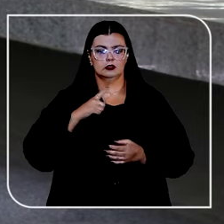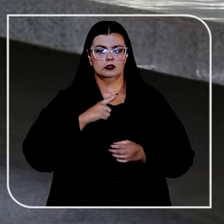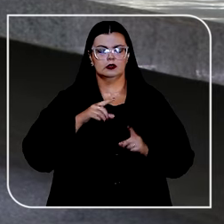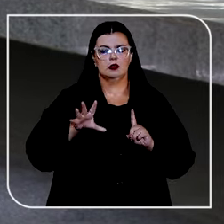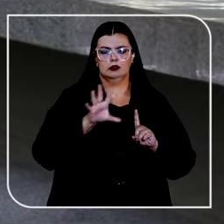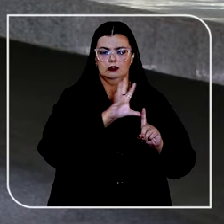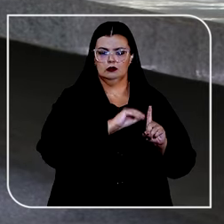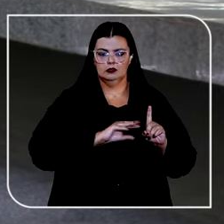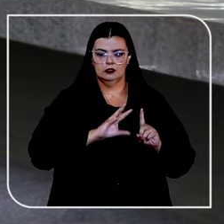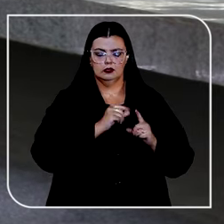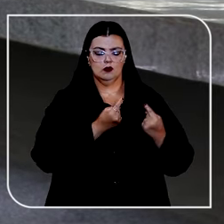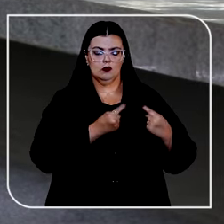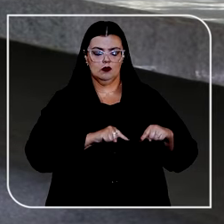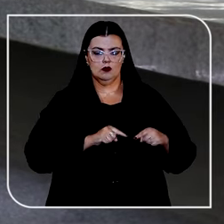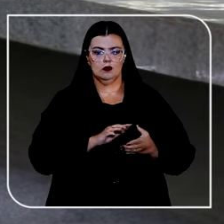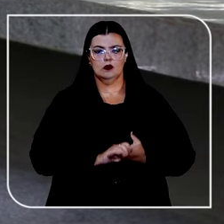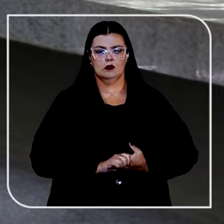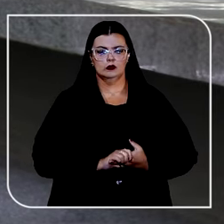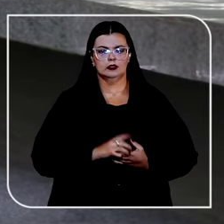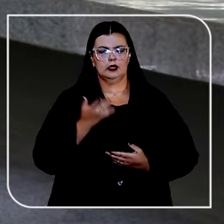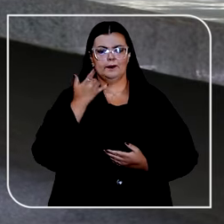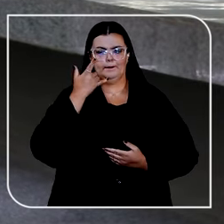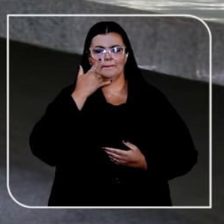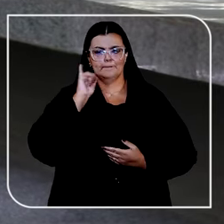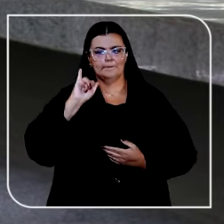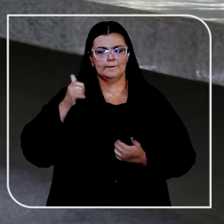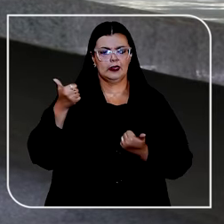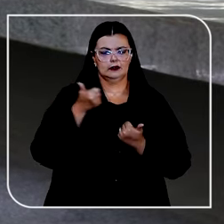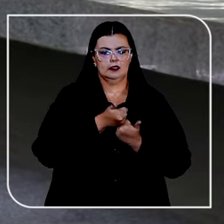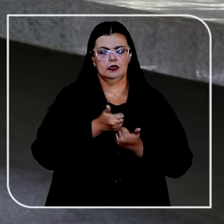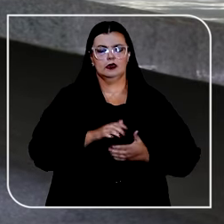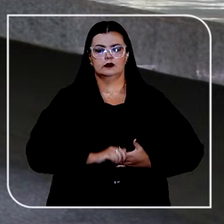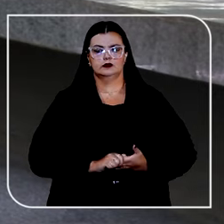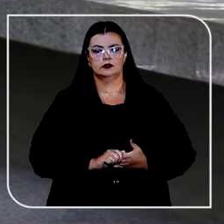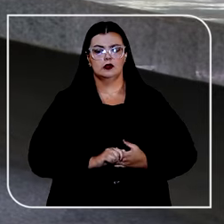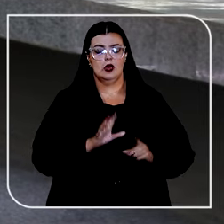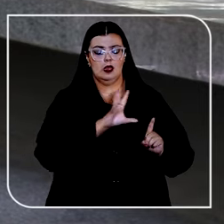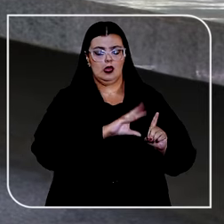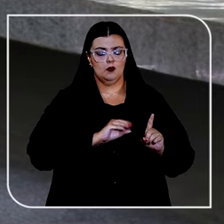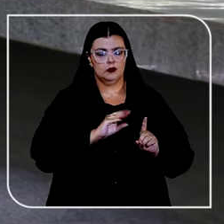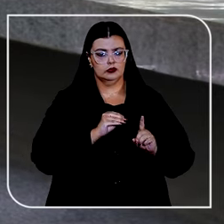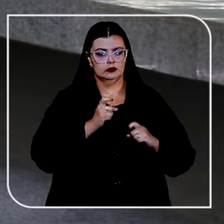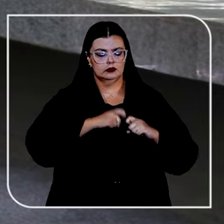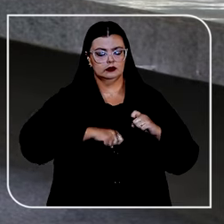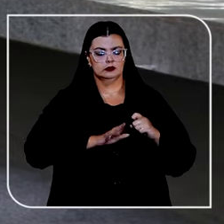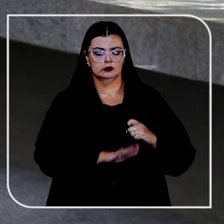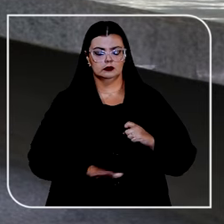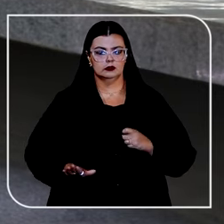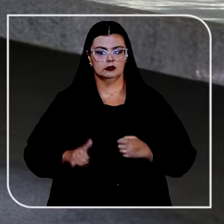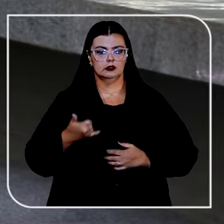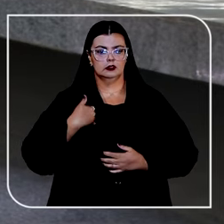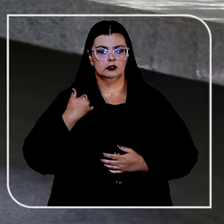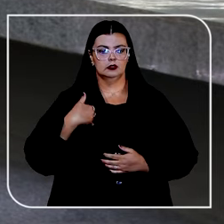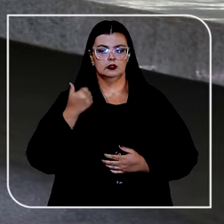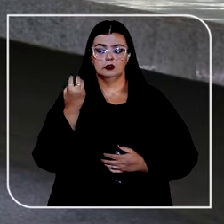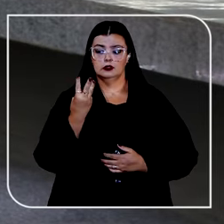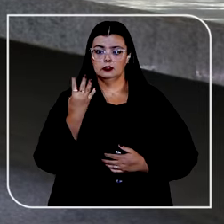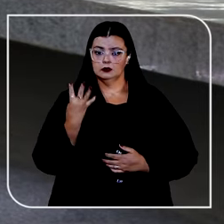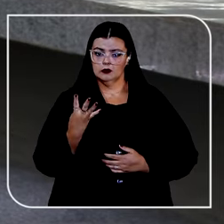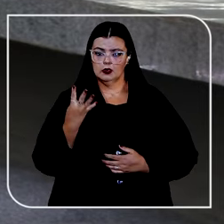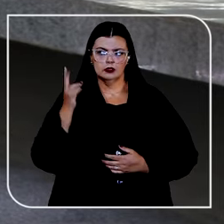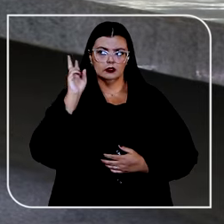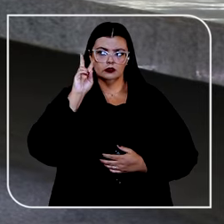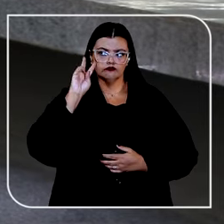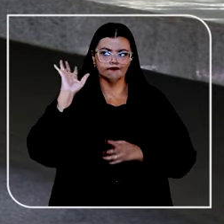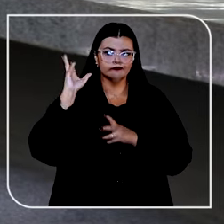ação de danos morais e materiais contra o padrasto afirmando que sofreu abusos sexuais na infância alegou que somente aos 34 anos